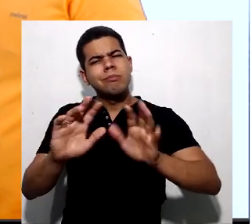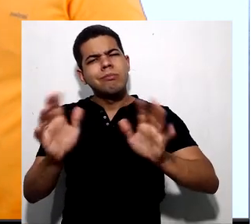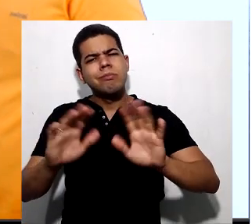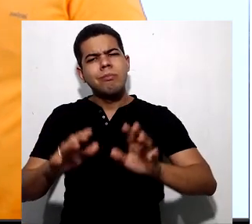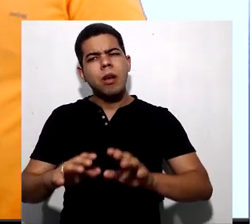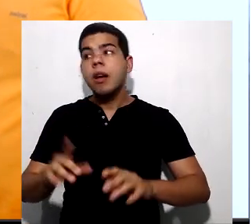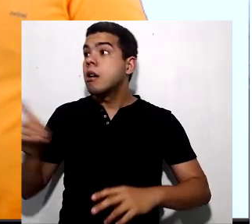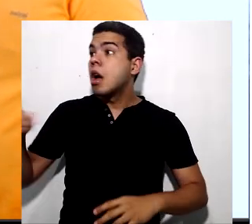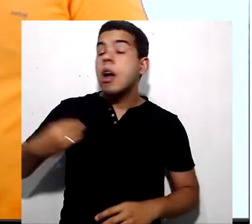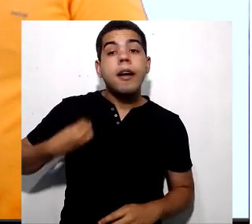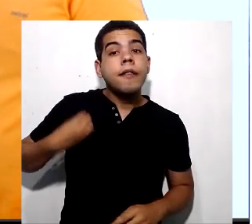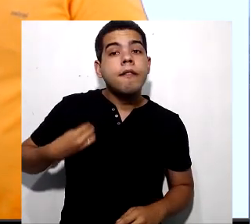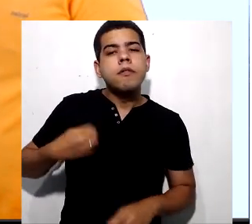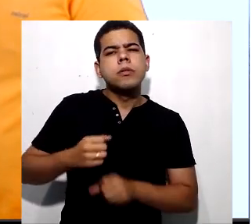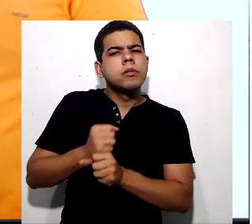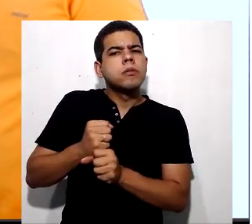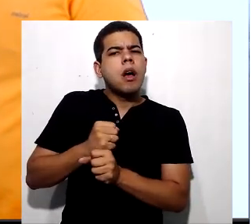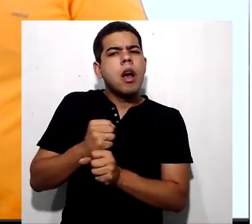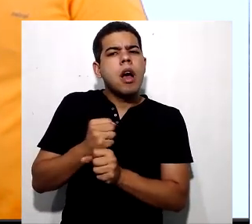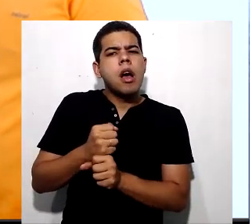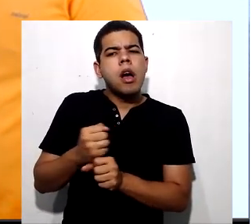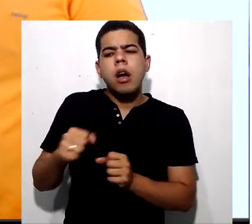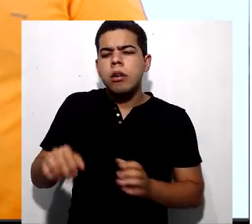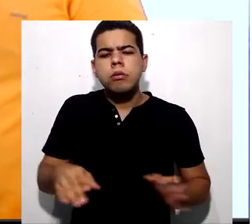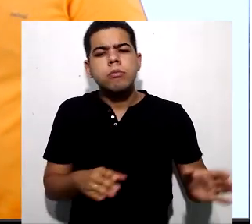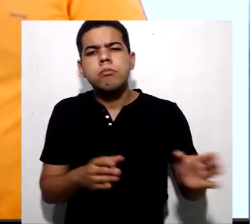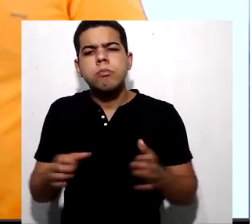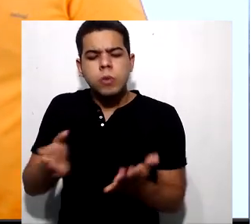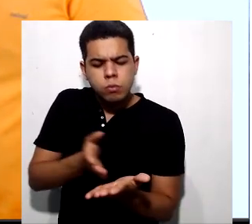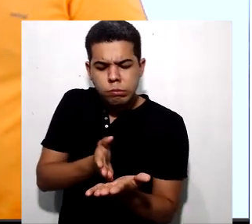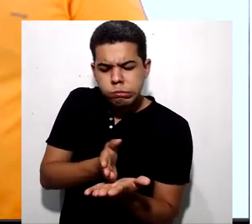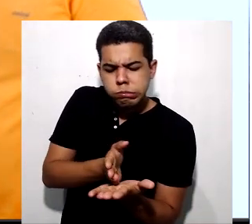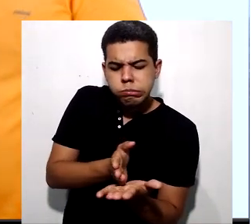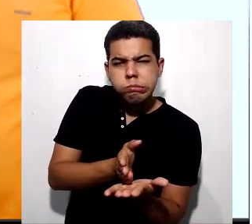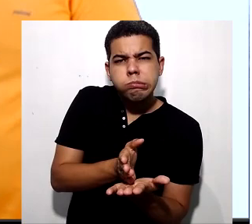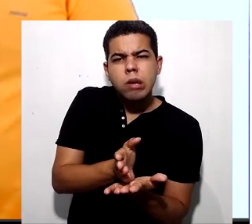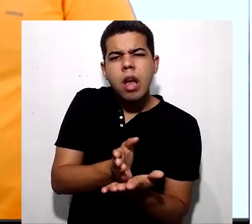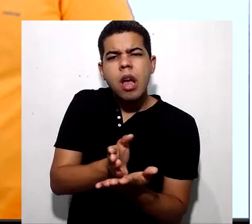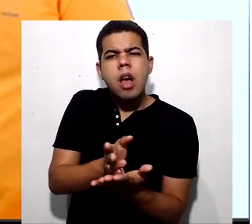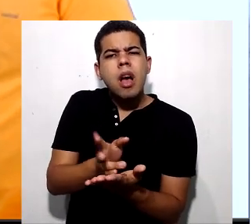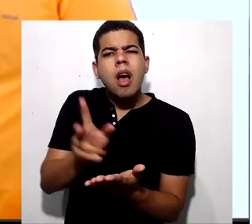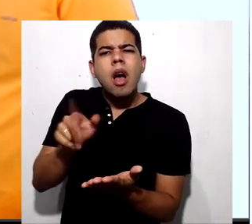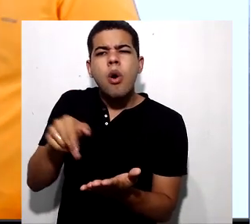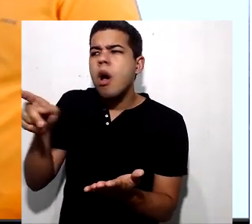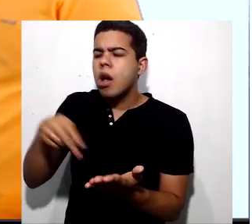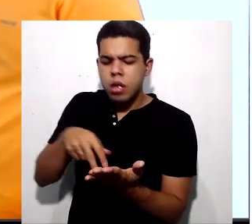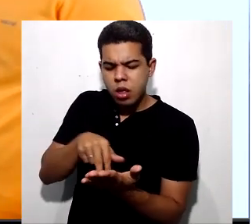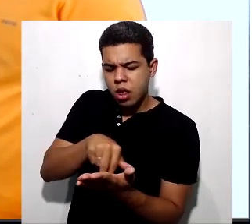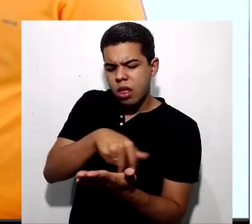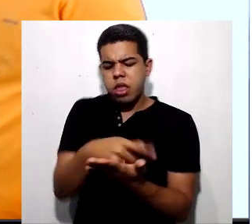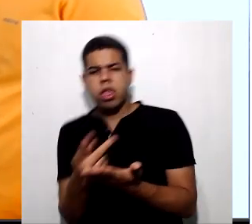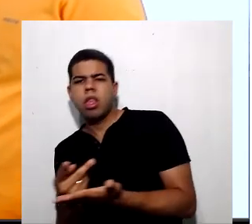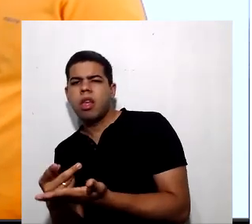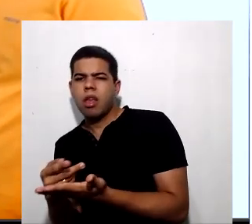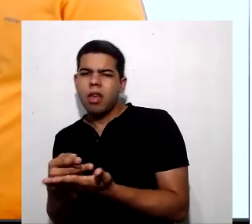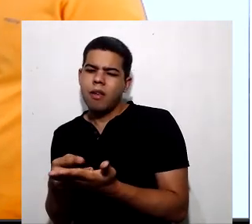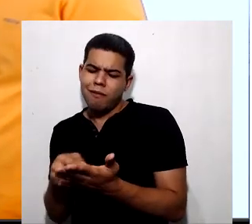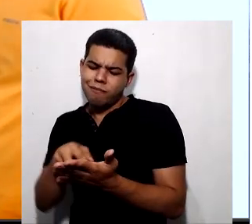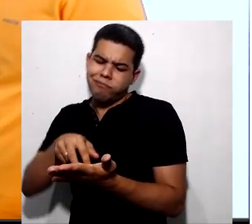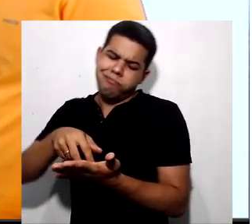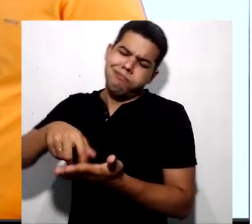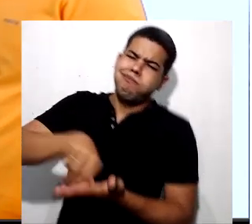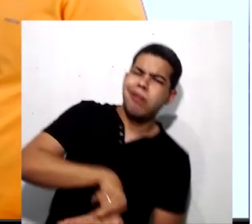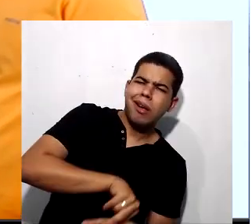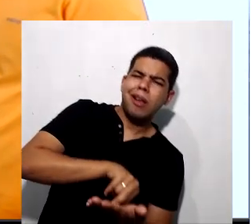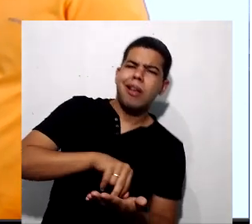teve, certo? Ao caminhar na sua vida. E ela fala as quedas que a vida nos traz. Então, de forma geral,